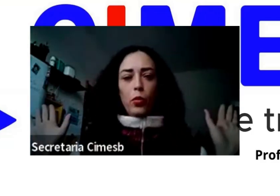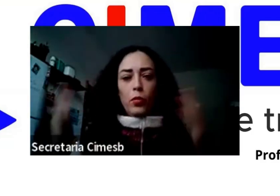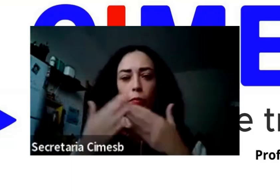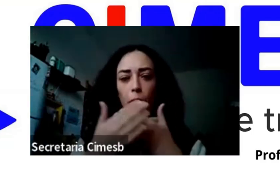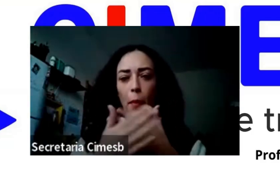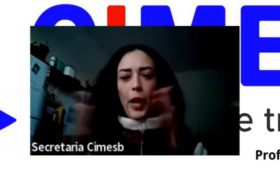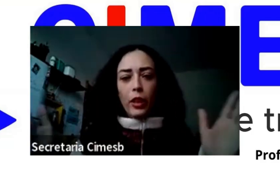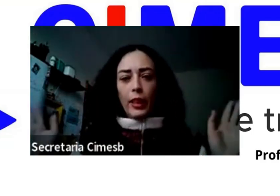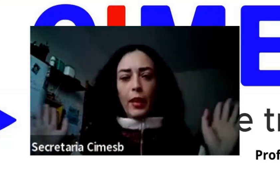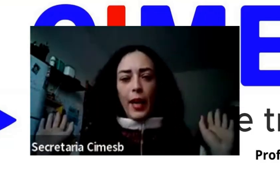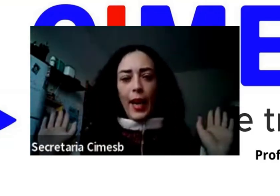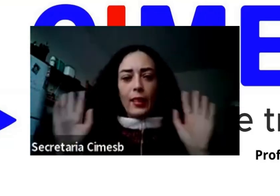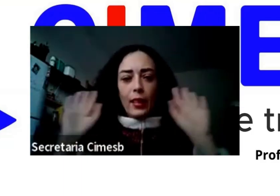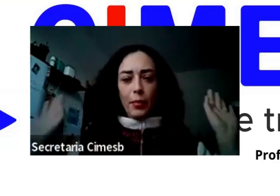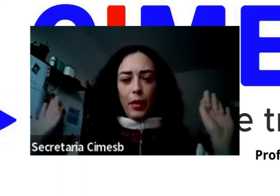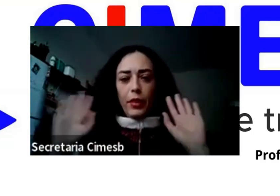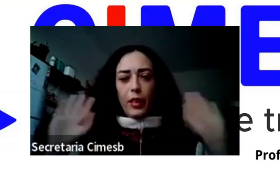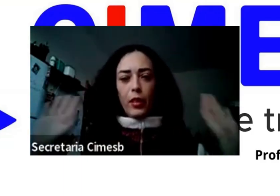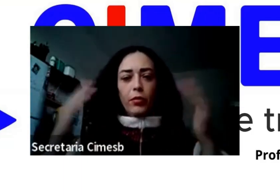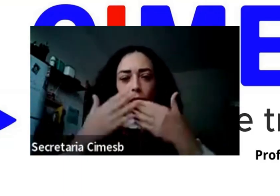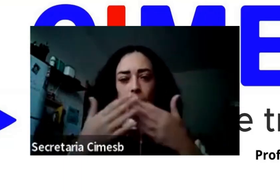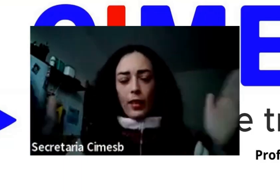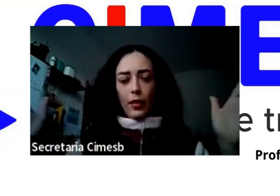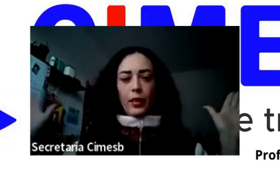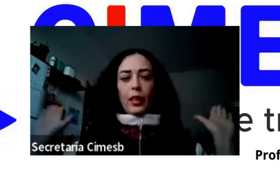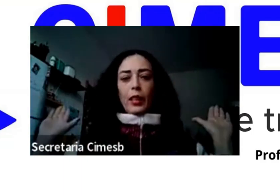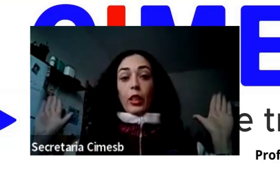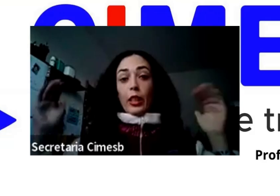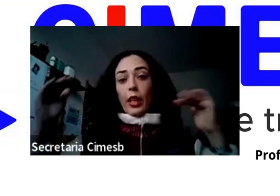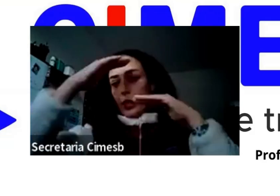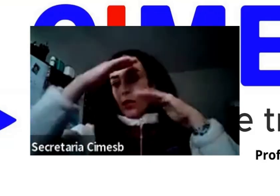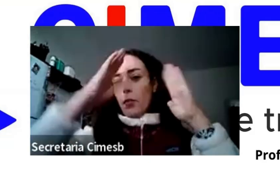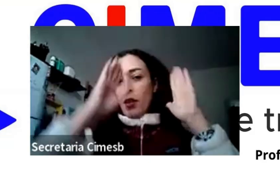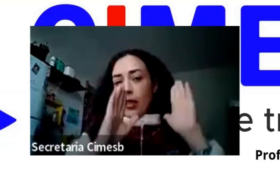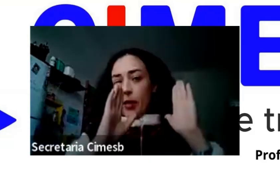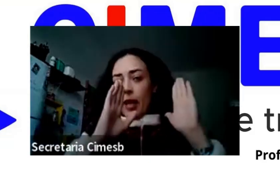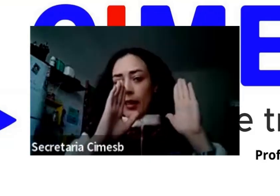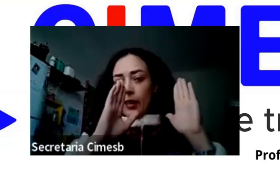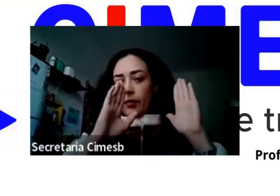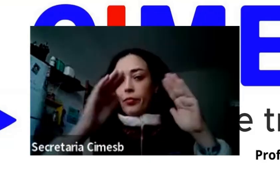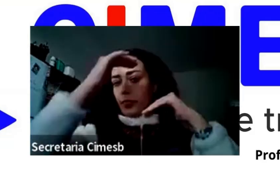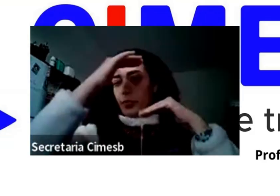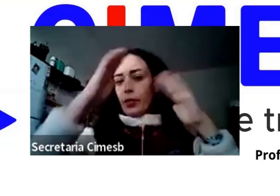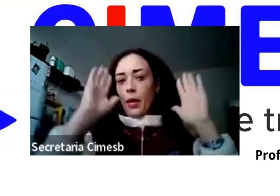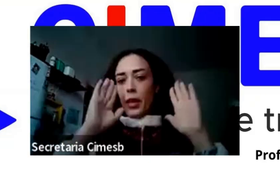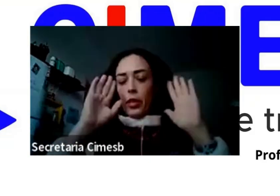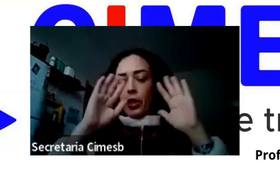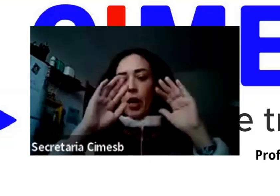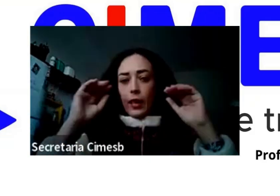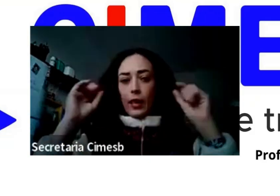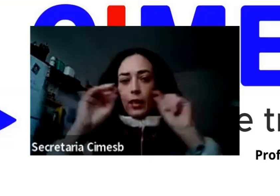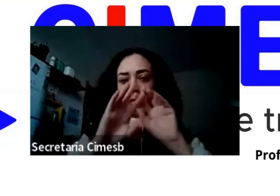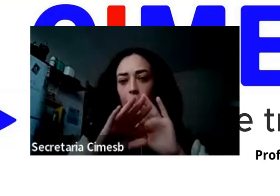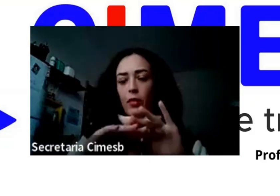vejo uma parte aqui da minha casa, né? Minha visão vai aqui, ó. Tem gente que a visão é mais limitada, é